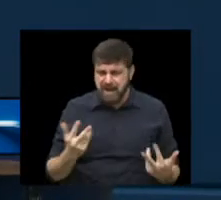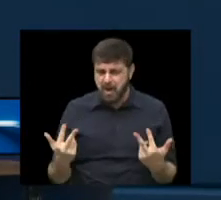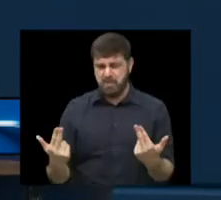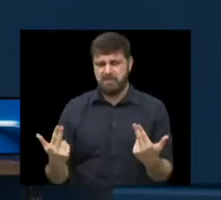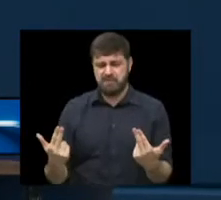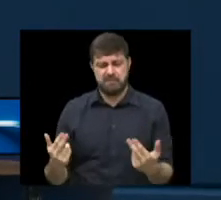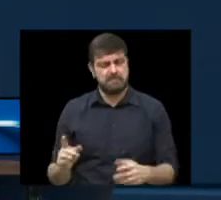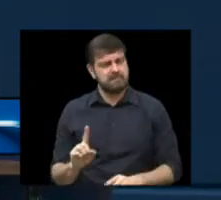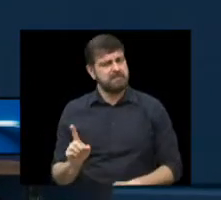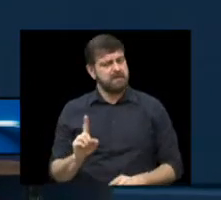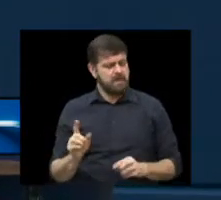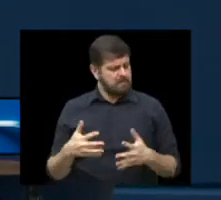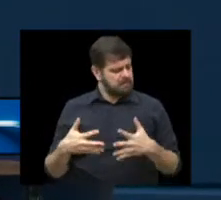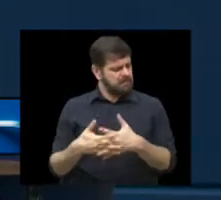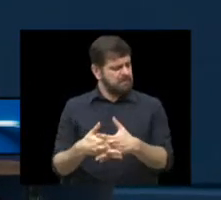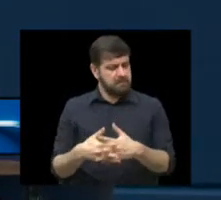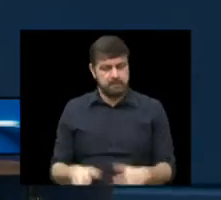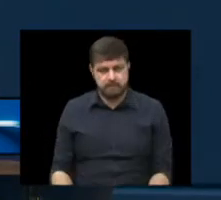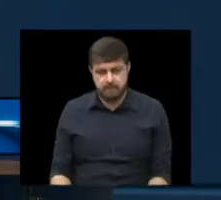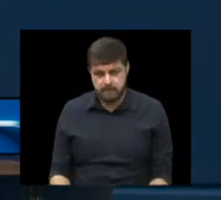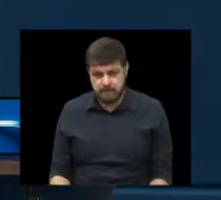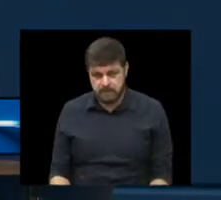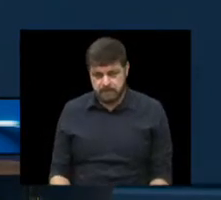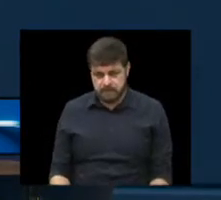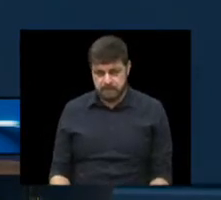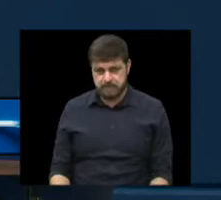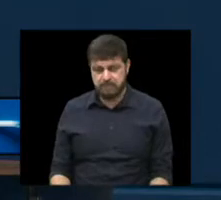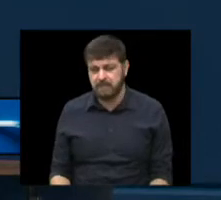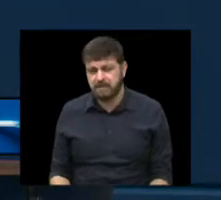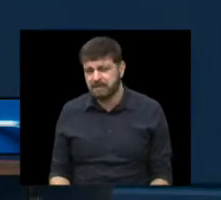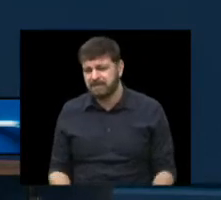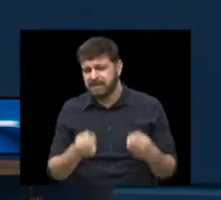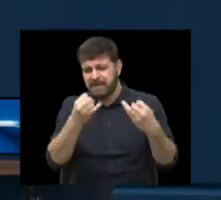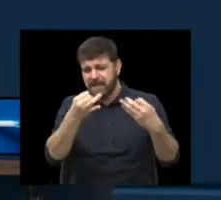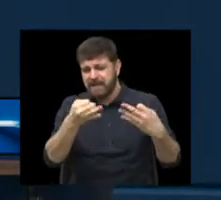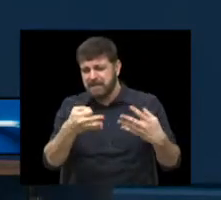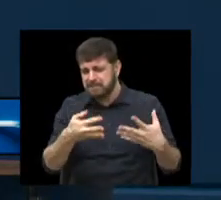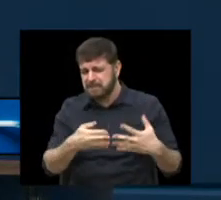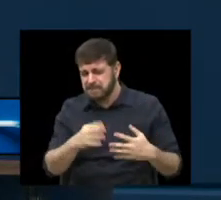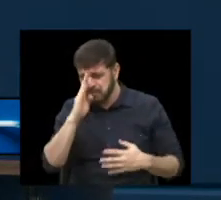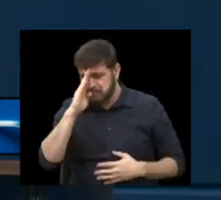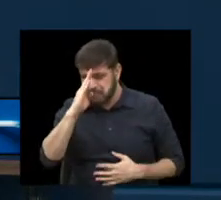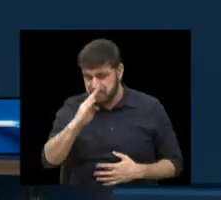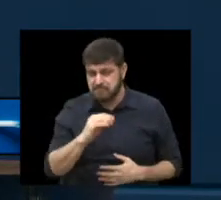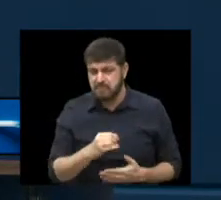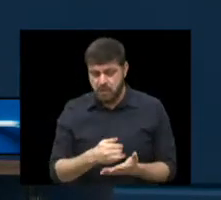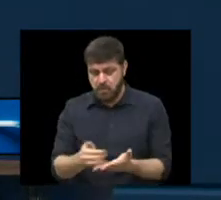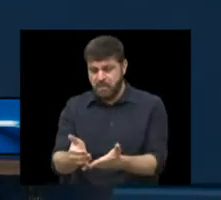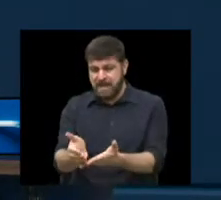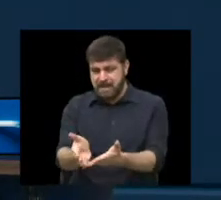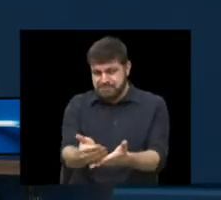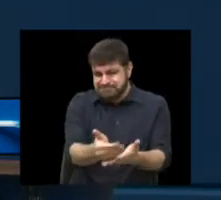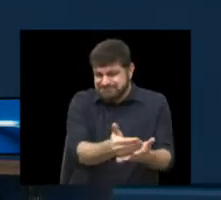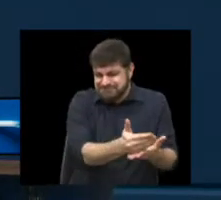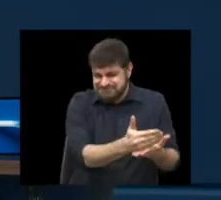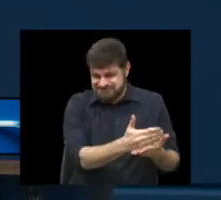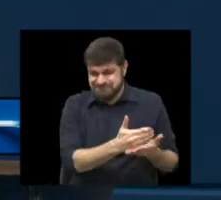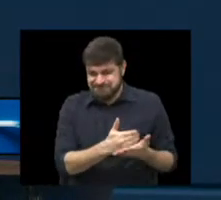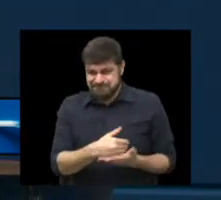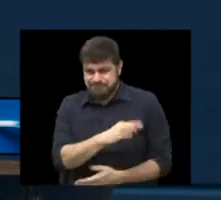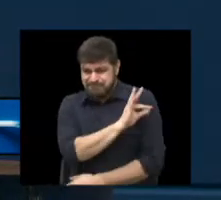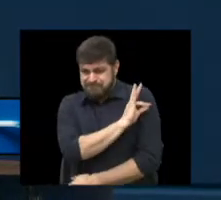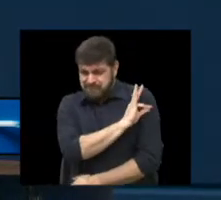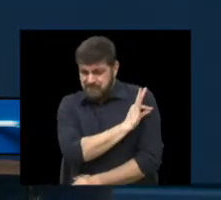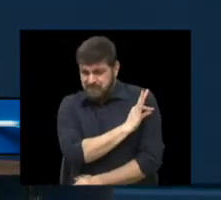Inclusive, sendo que o principal argumento para esse projeto é a arrecadação imediata, eu acho que é importante a